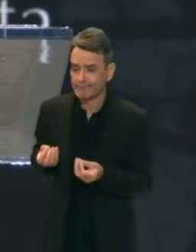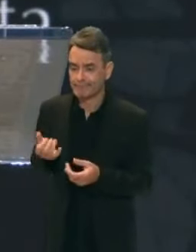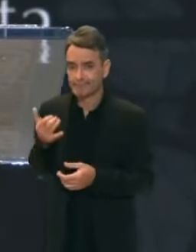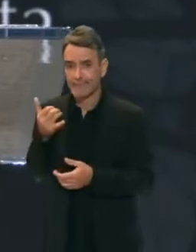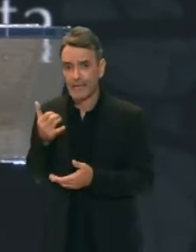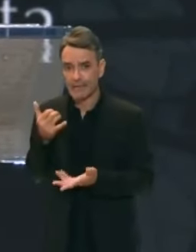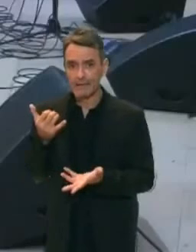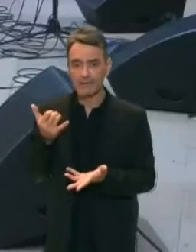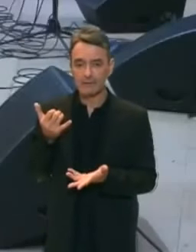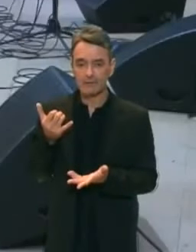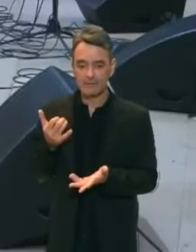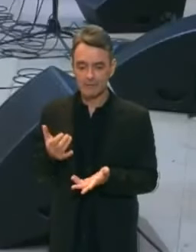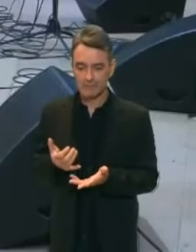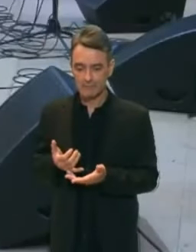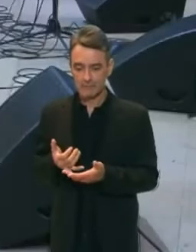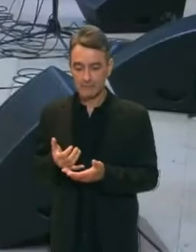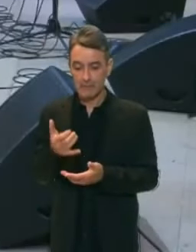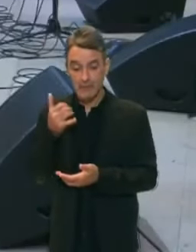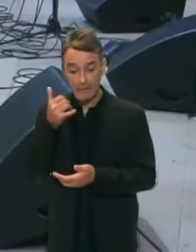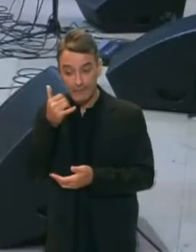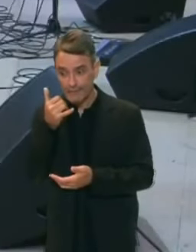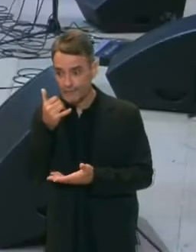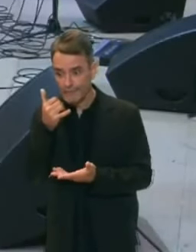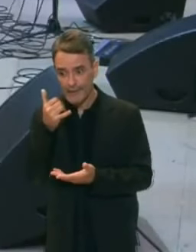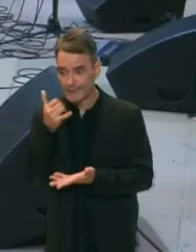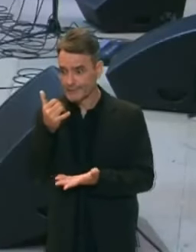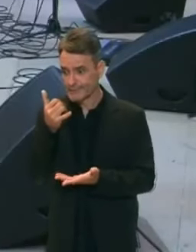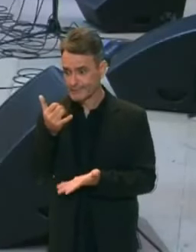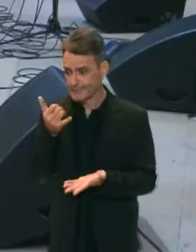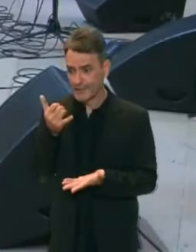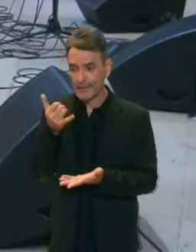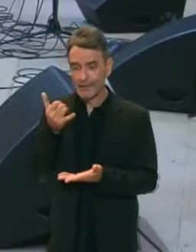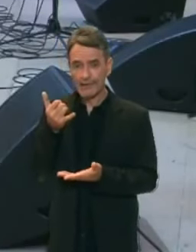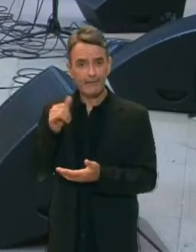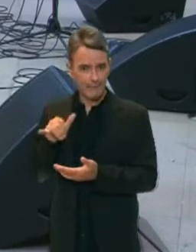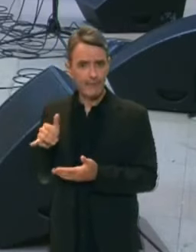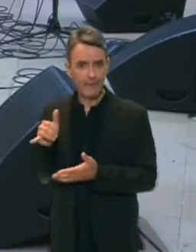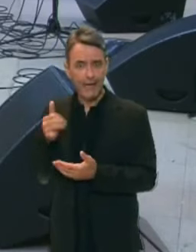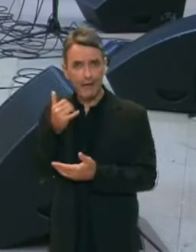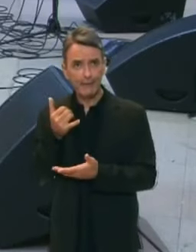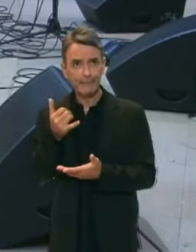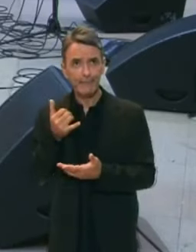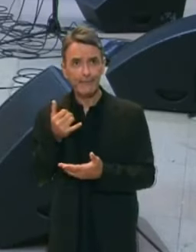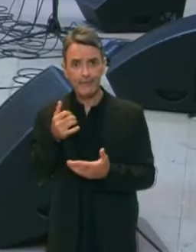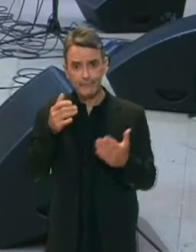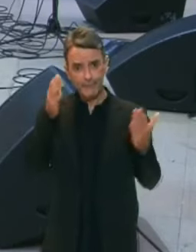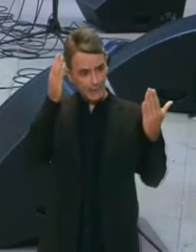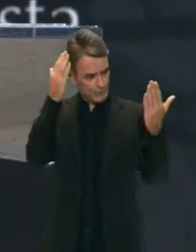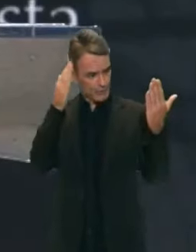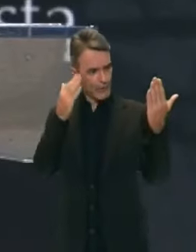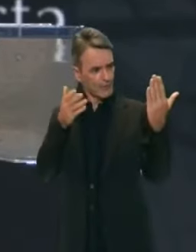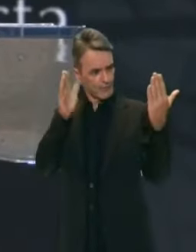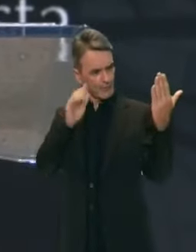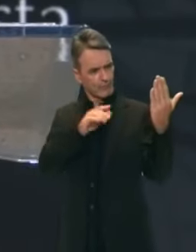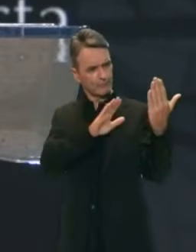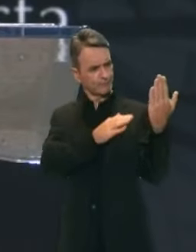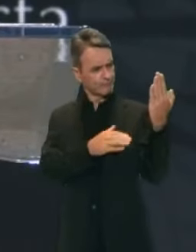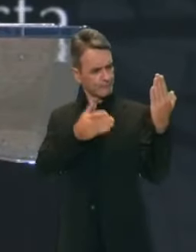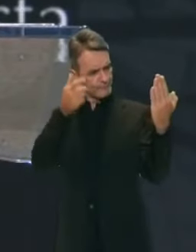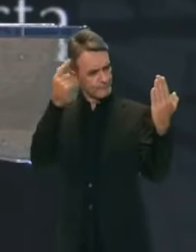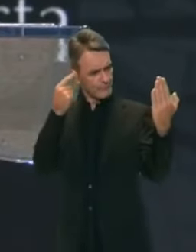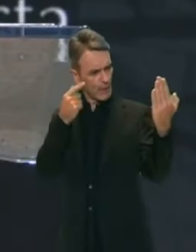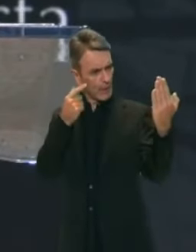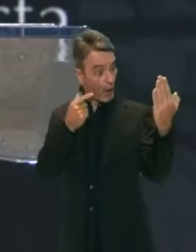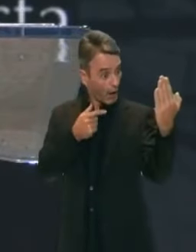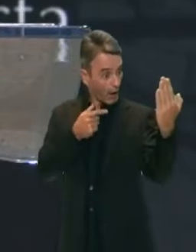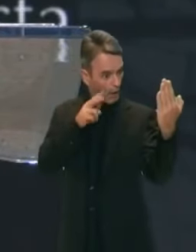Aí eu consegui falar: amor, você não vai acreditar. Fui mexer aqui agora no retrovisor